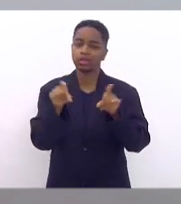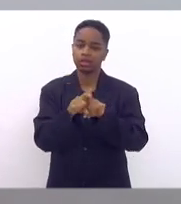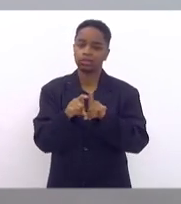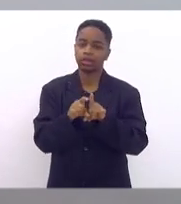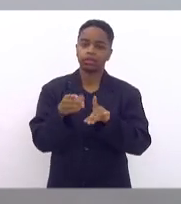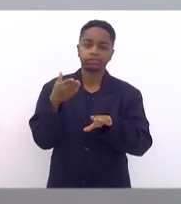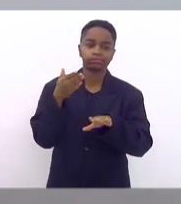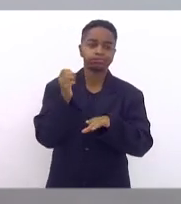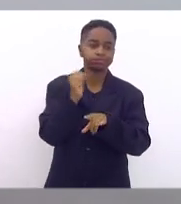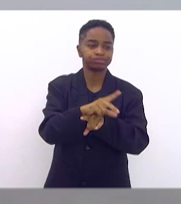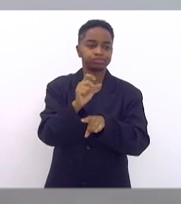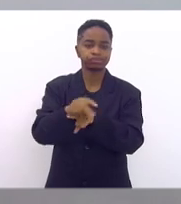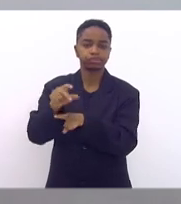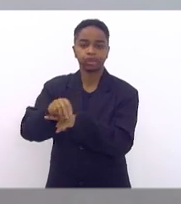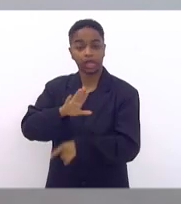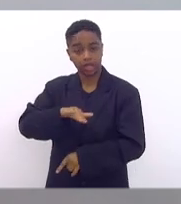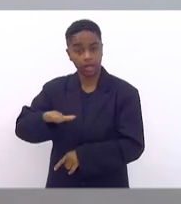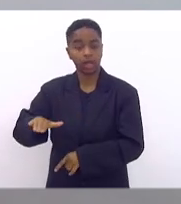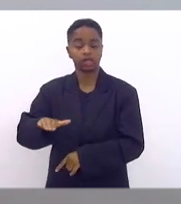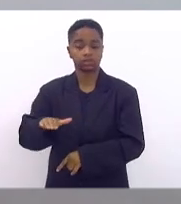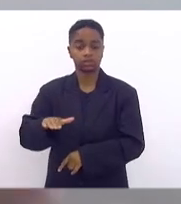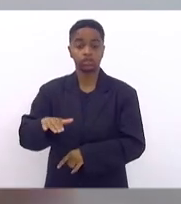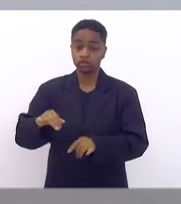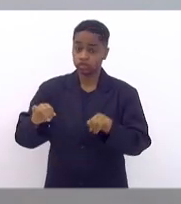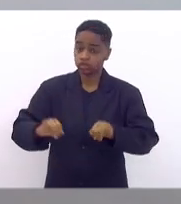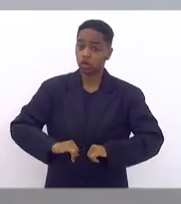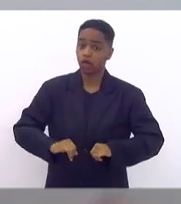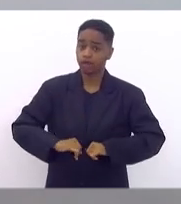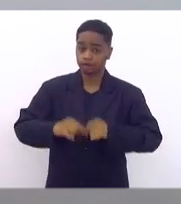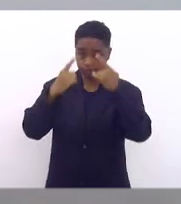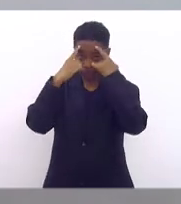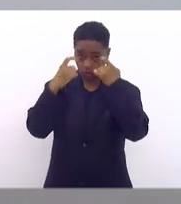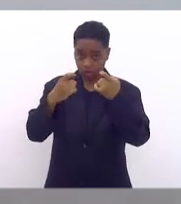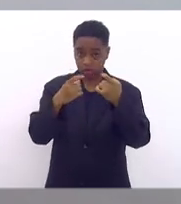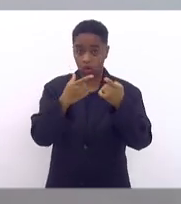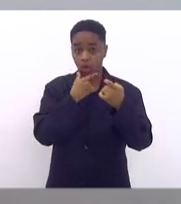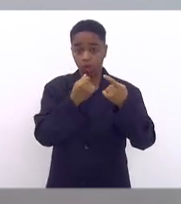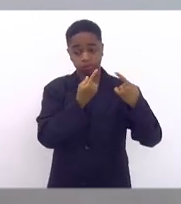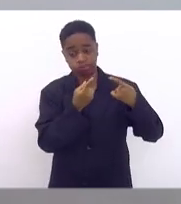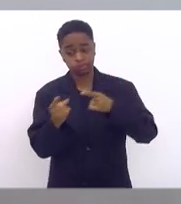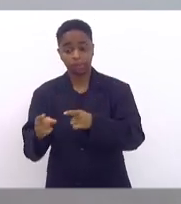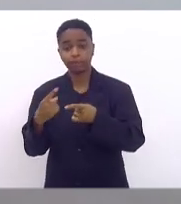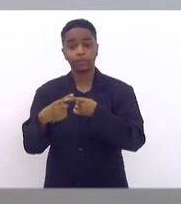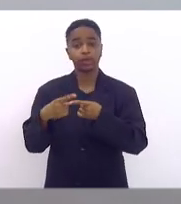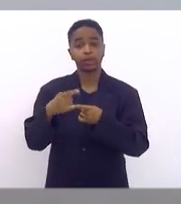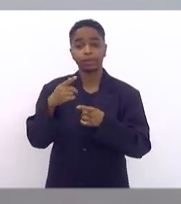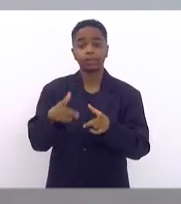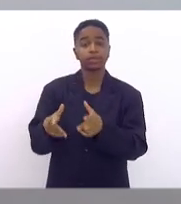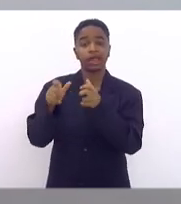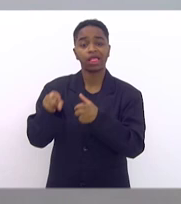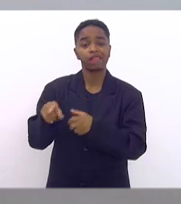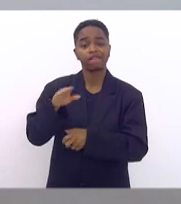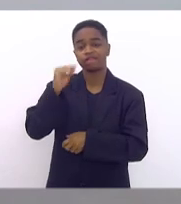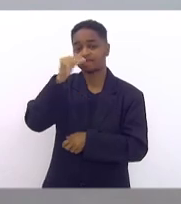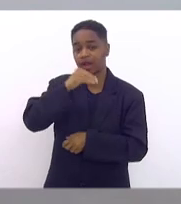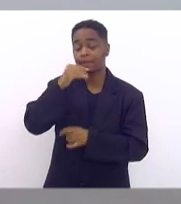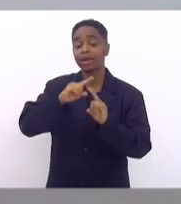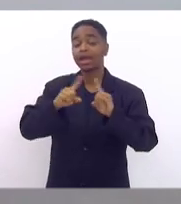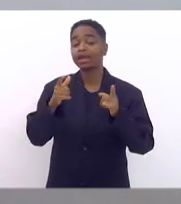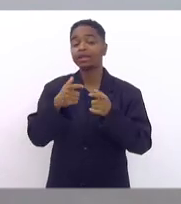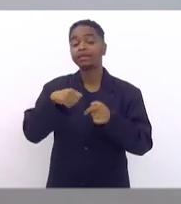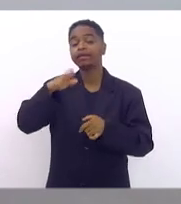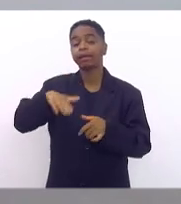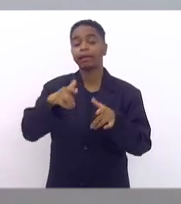são vítimas dessa violência masculina, porque são vistas como fracas, E quem é que está na escola dando aula em sua